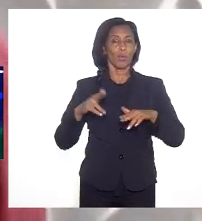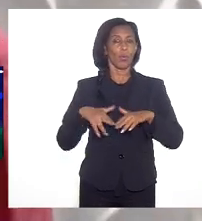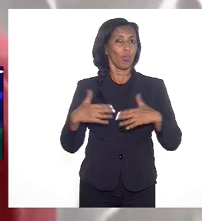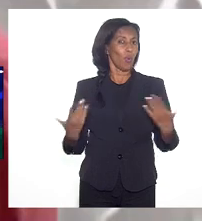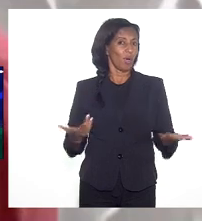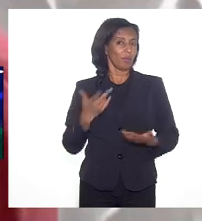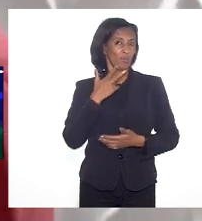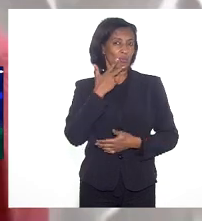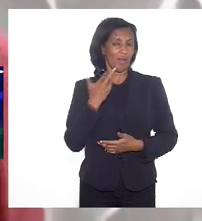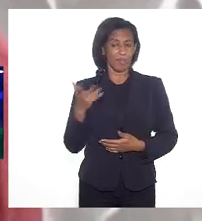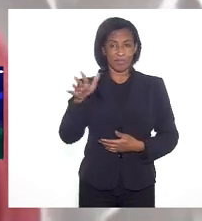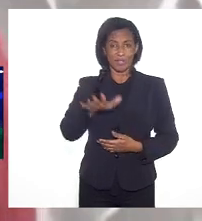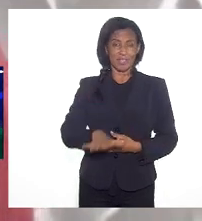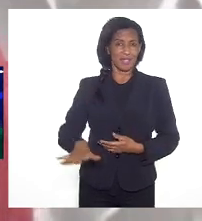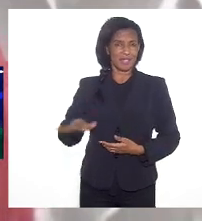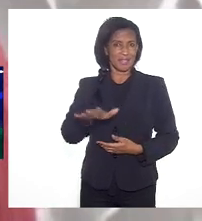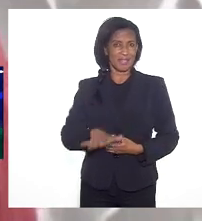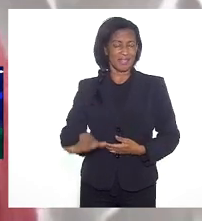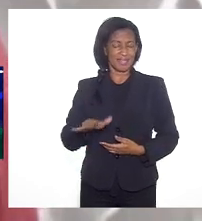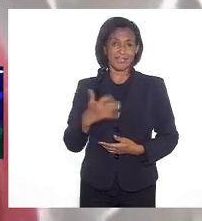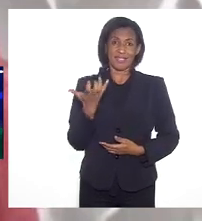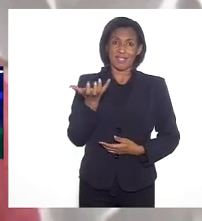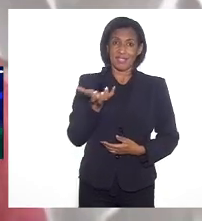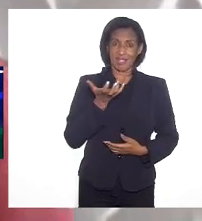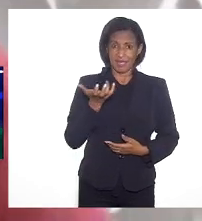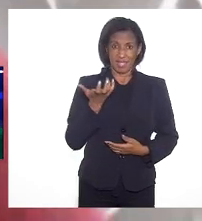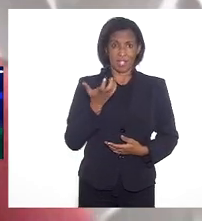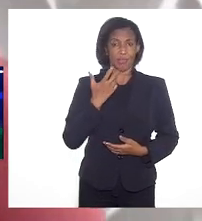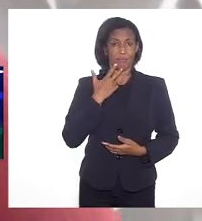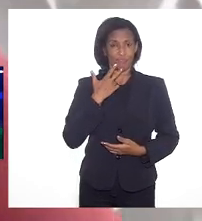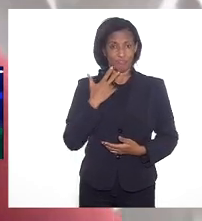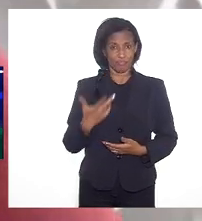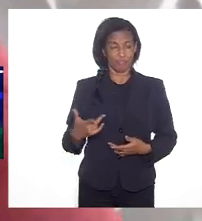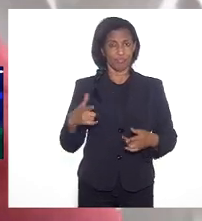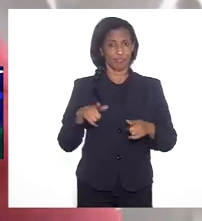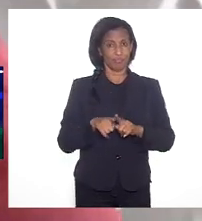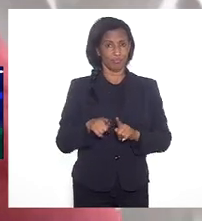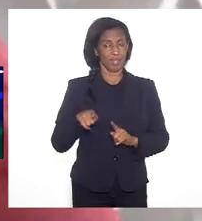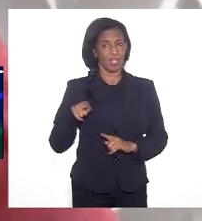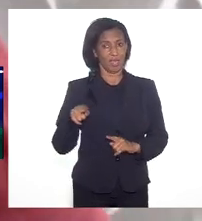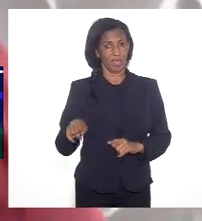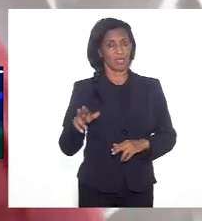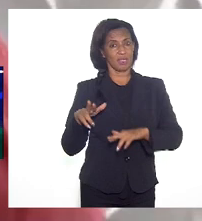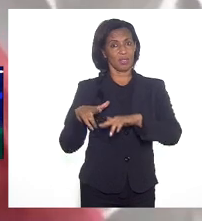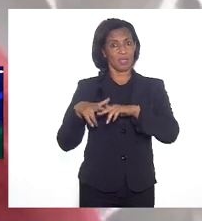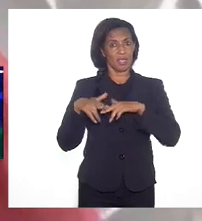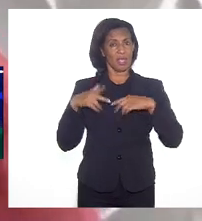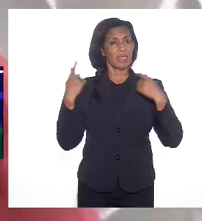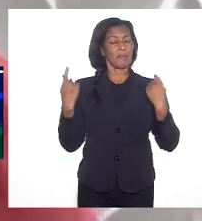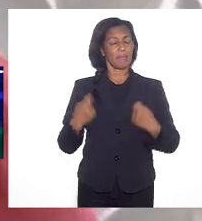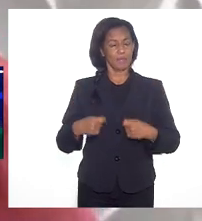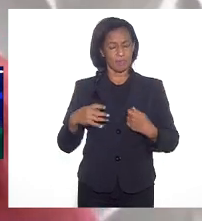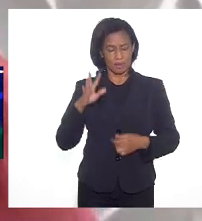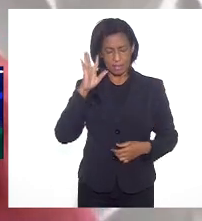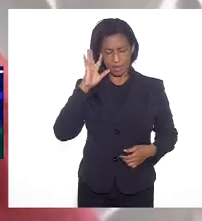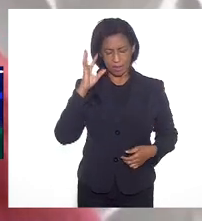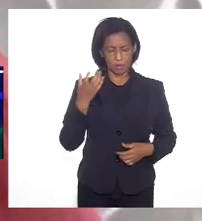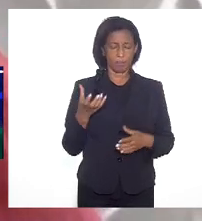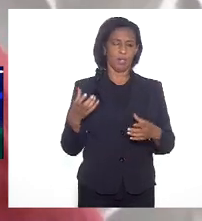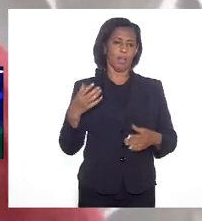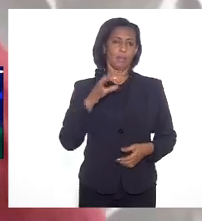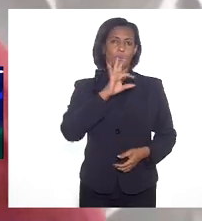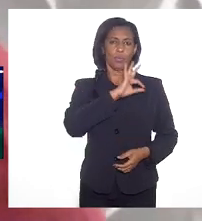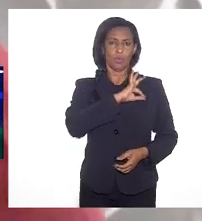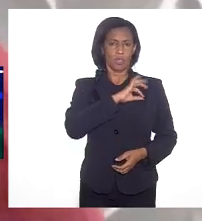falamos em crianças e quero fazer uma referência aqui a esse caso que precisa ser solucionado pela Polícia